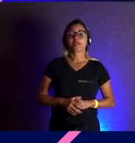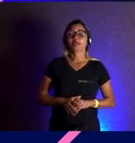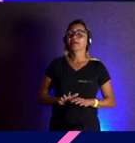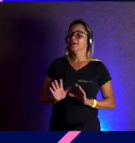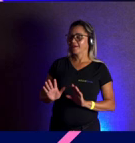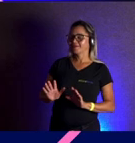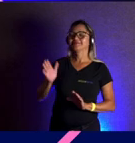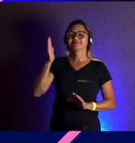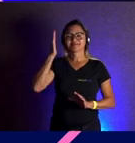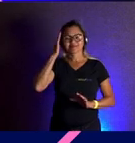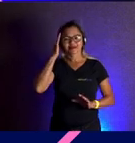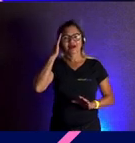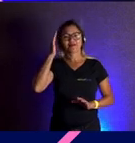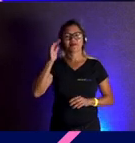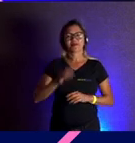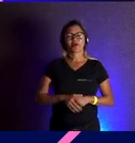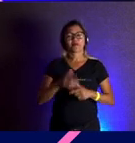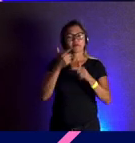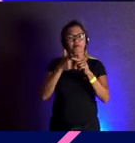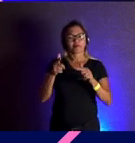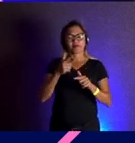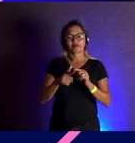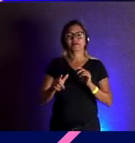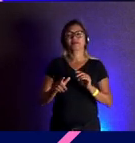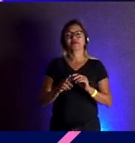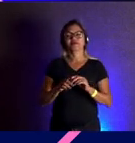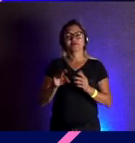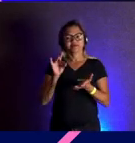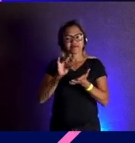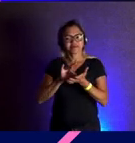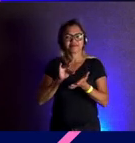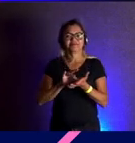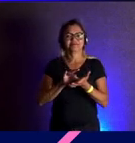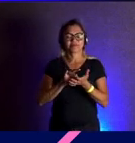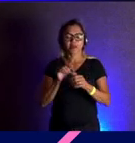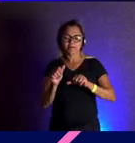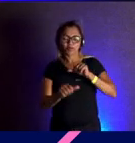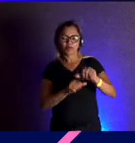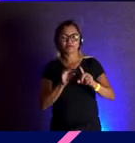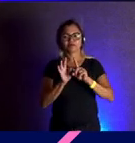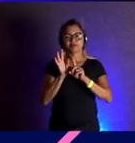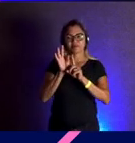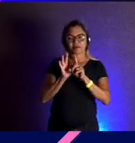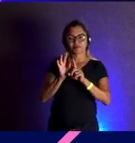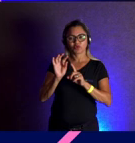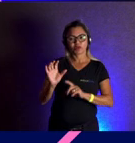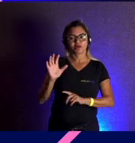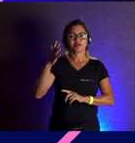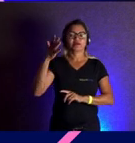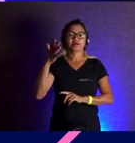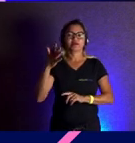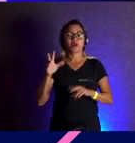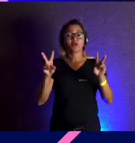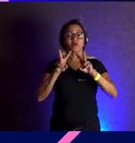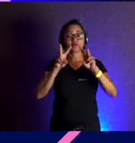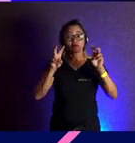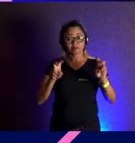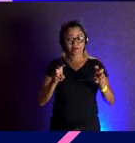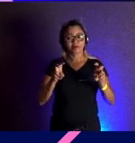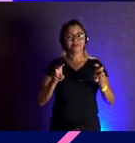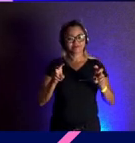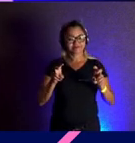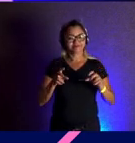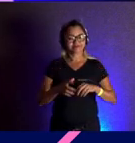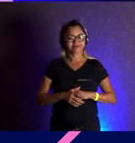gente sabe que a gente vive numa crise da verdade, que mudanças climáticas são um tema